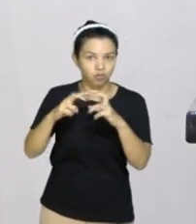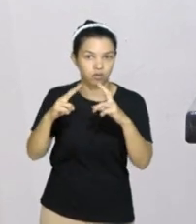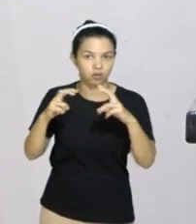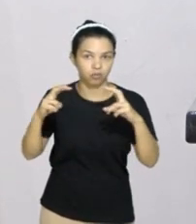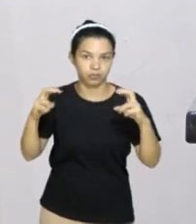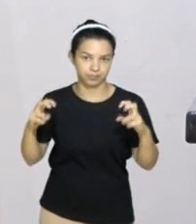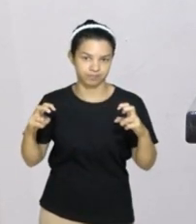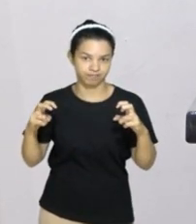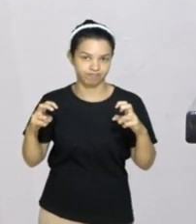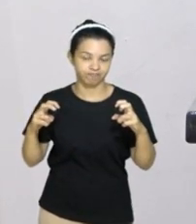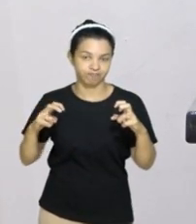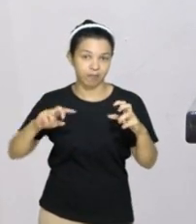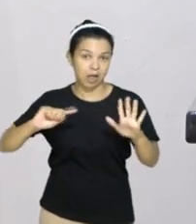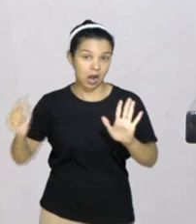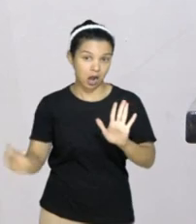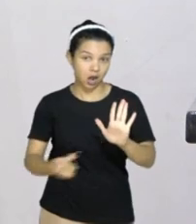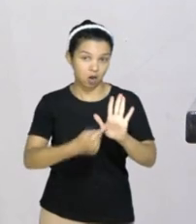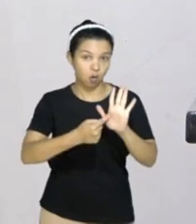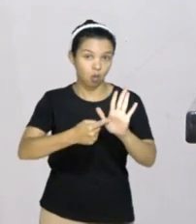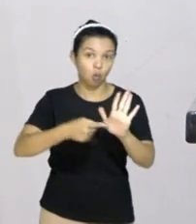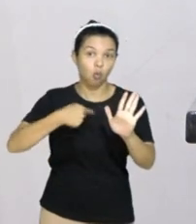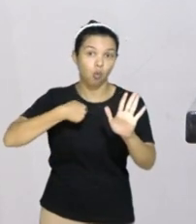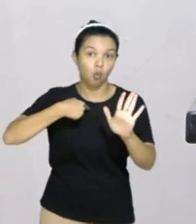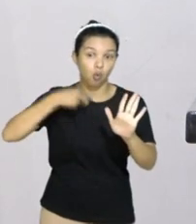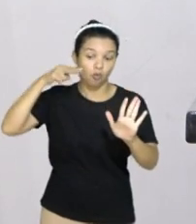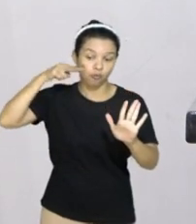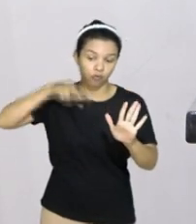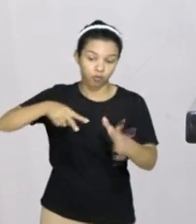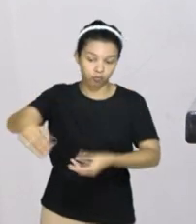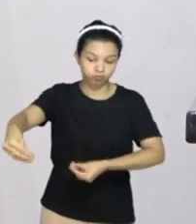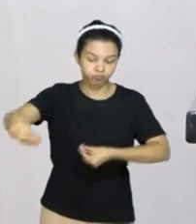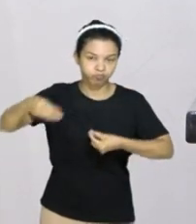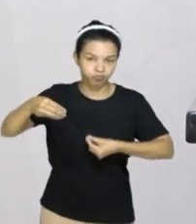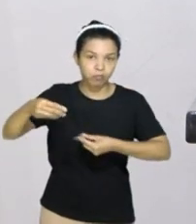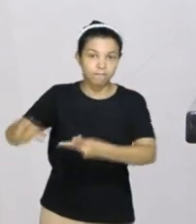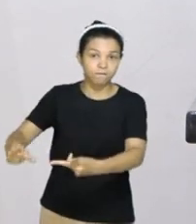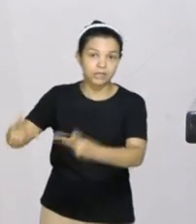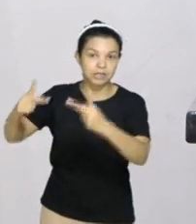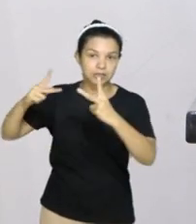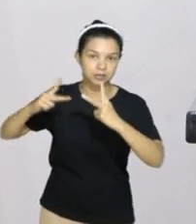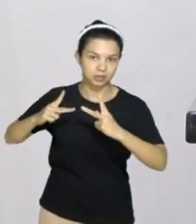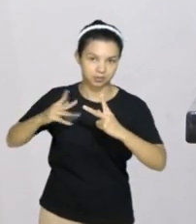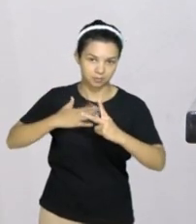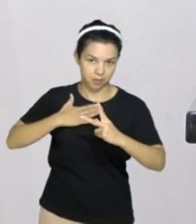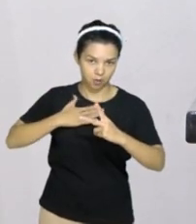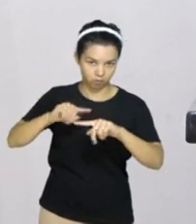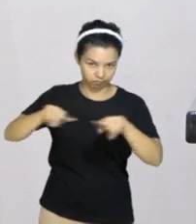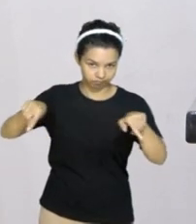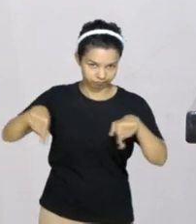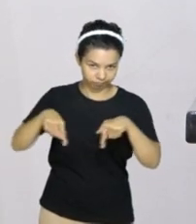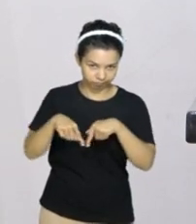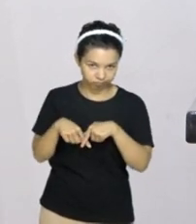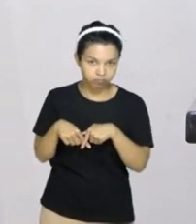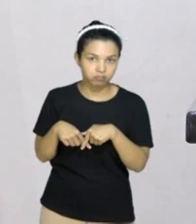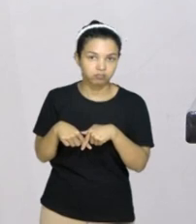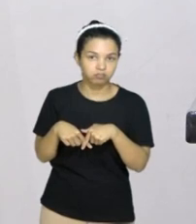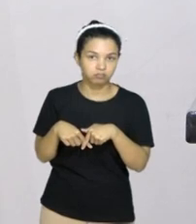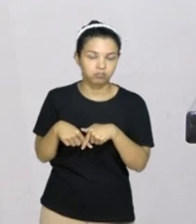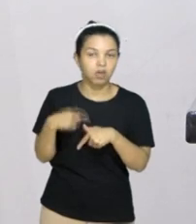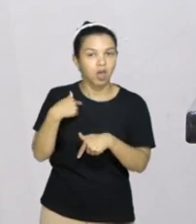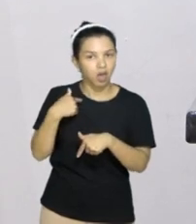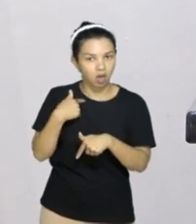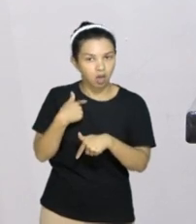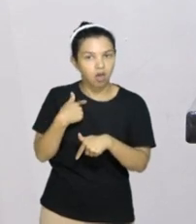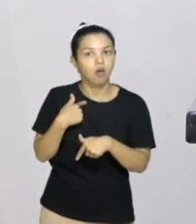E essas denúncias chegaram na minha mão através de uma visita meu gabinete e eu tomei as providências cabíveis que seria levar a Secretaria